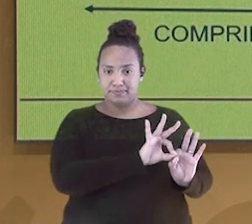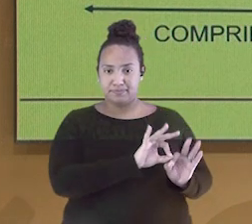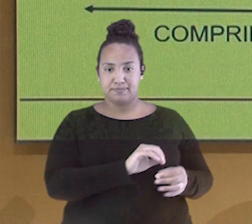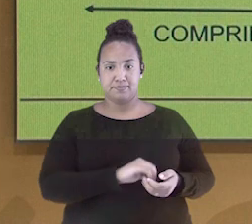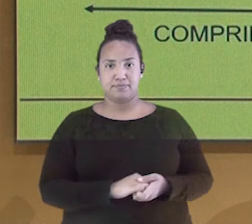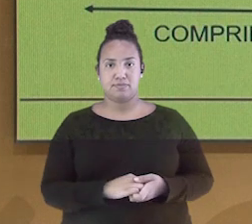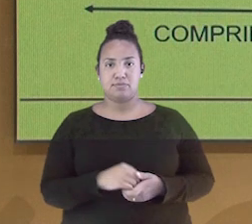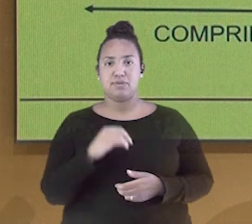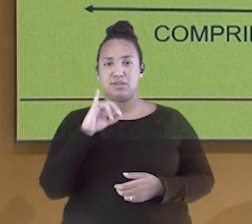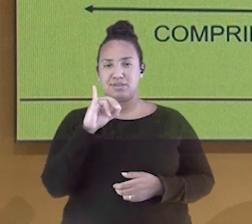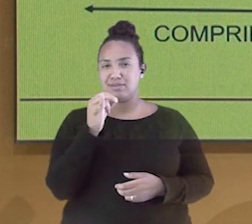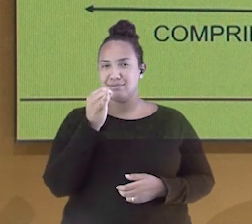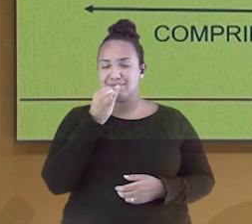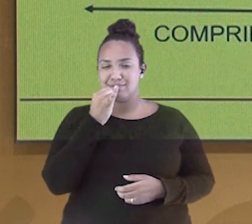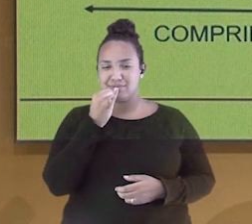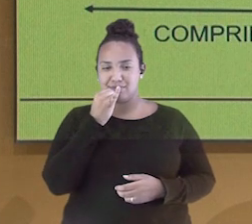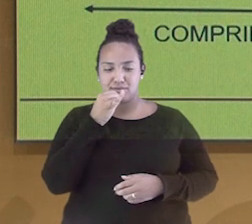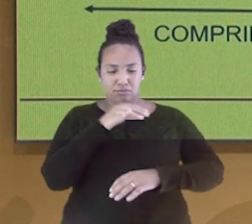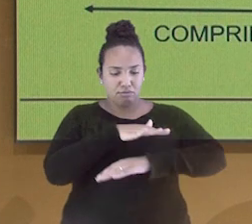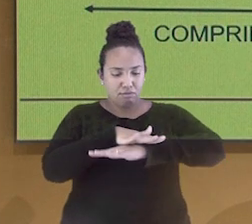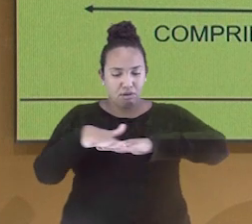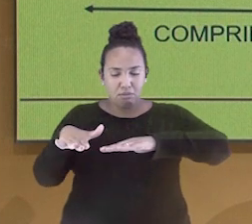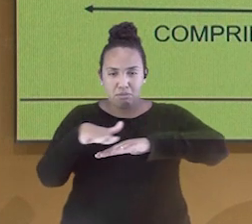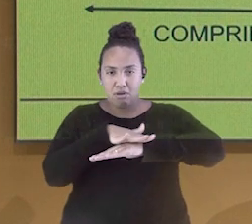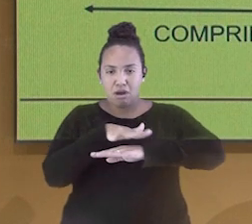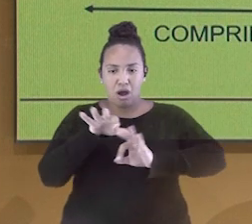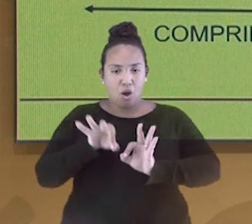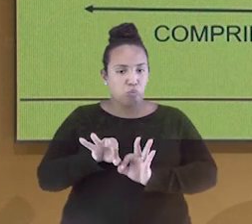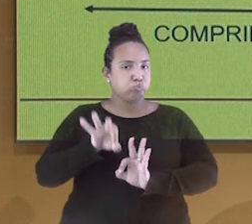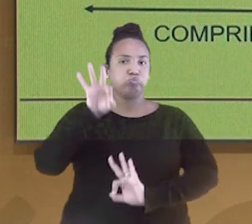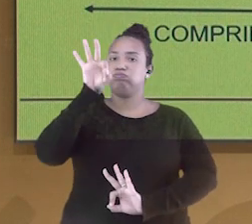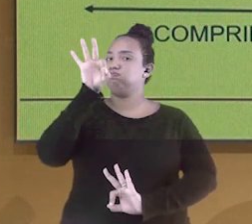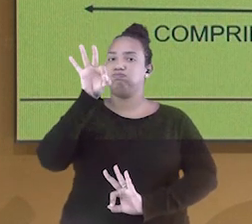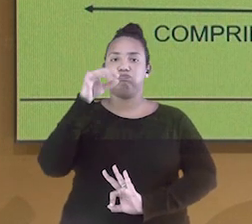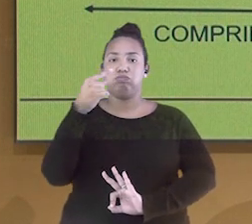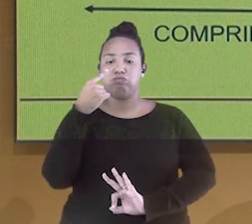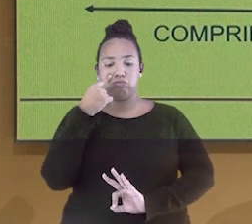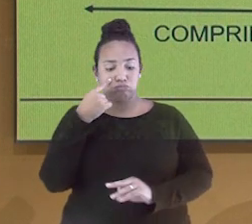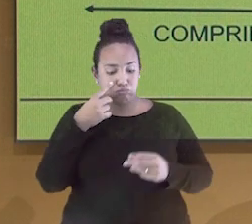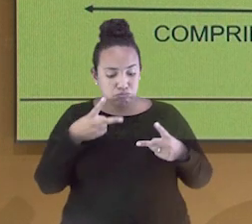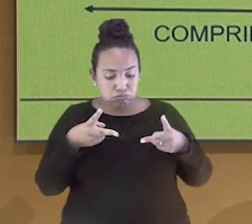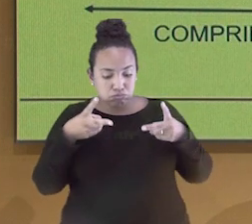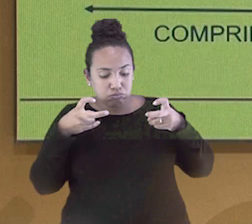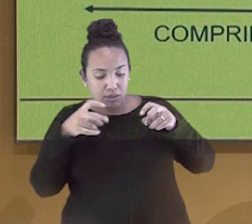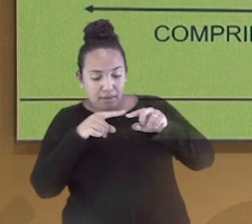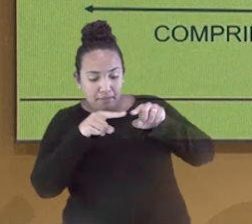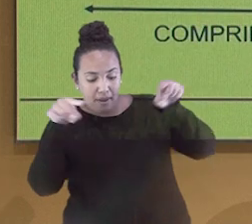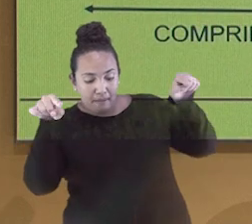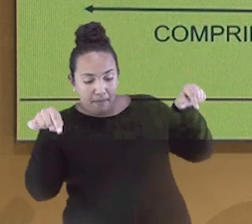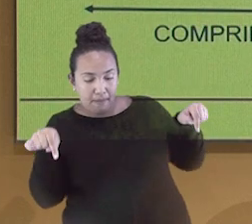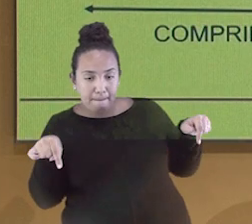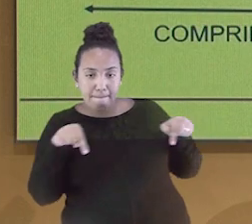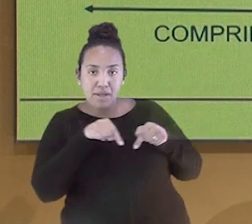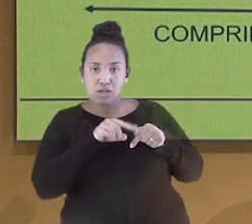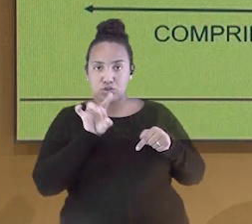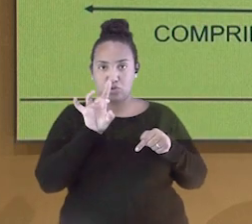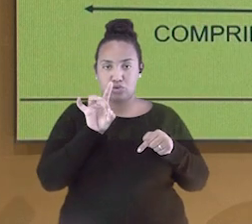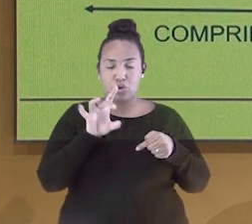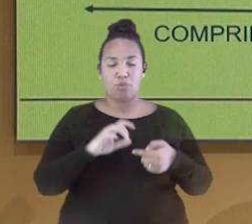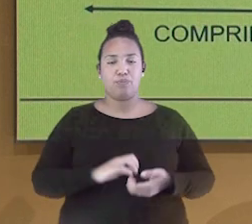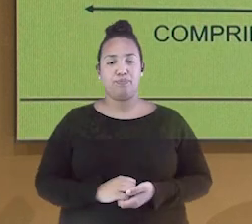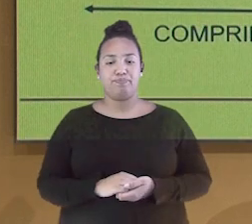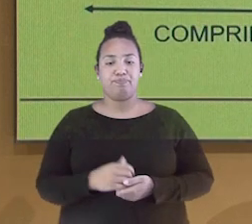vai sentir a altura. Você vai ver apenas a face dela e o seu contorno. Vou te apresentar primeiramente